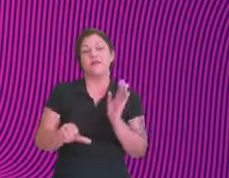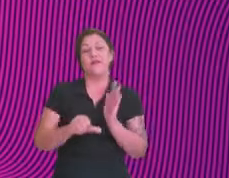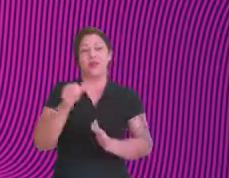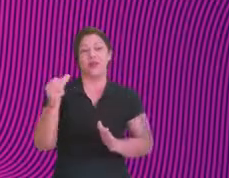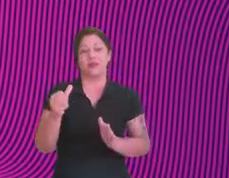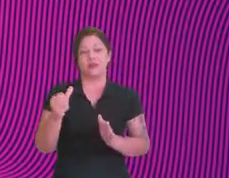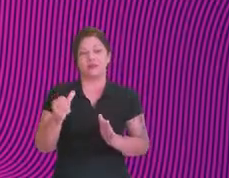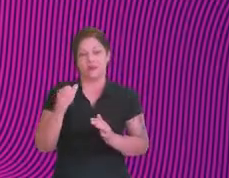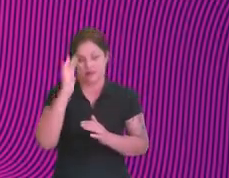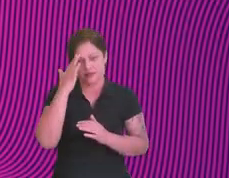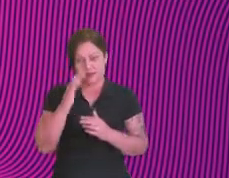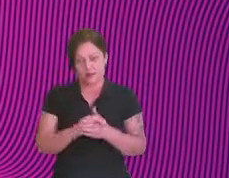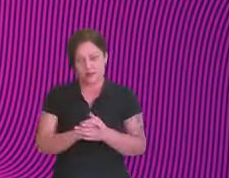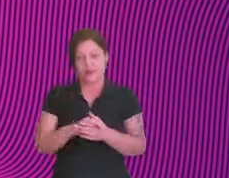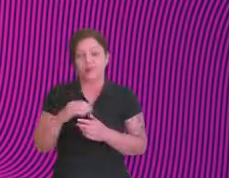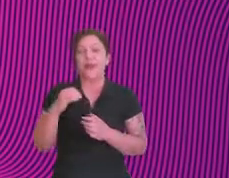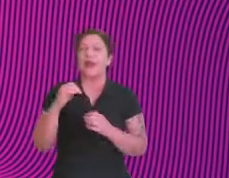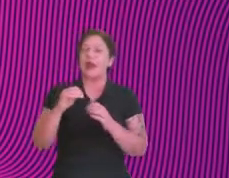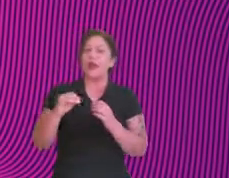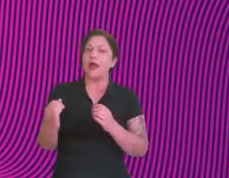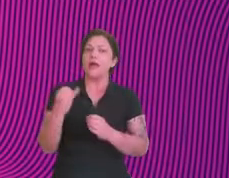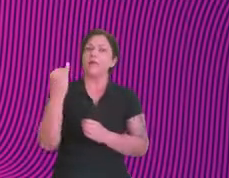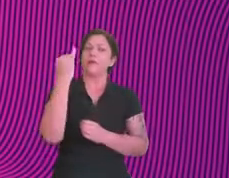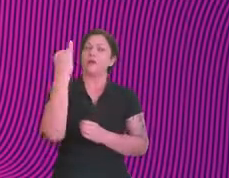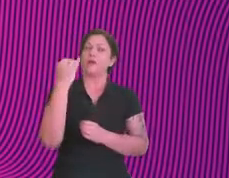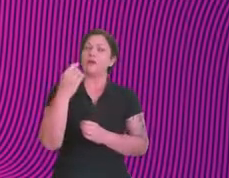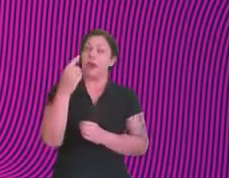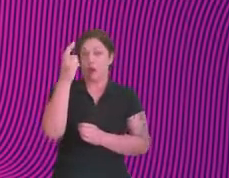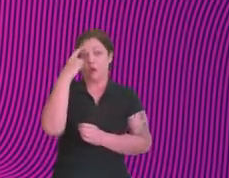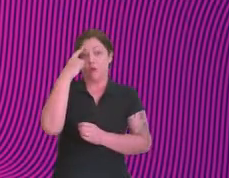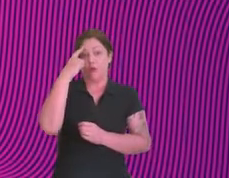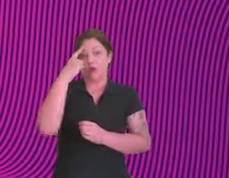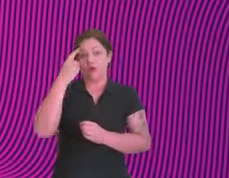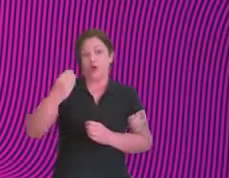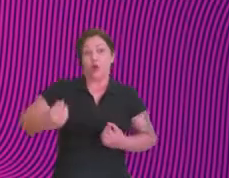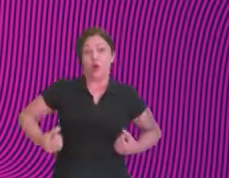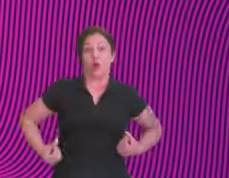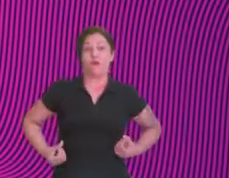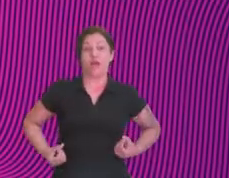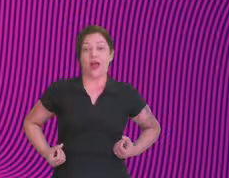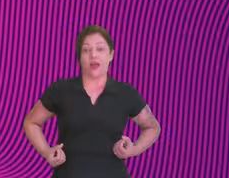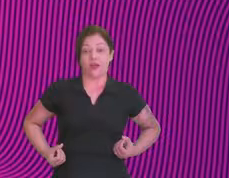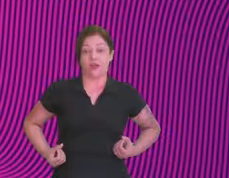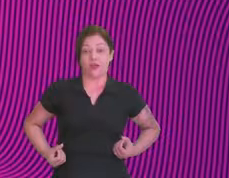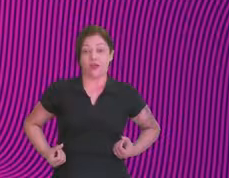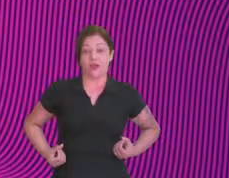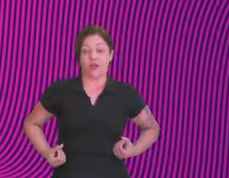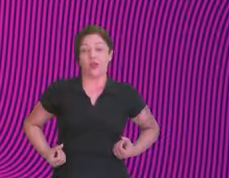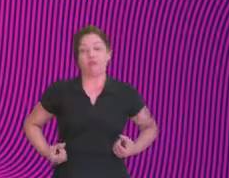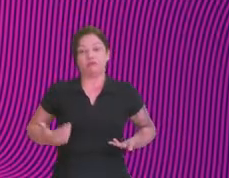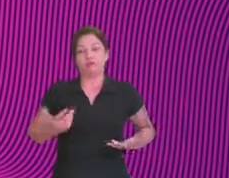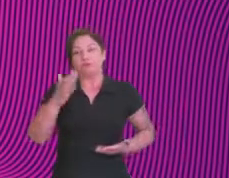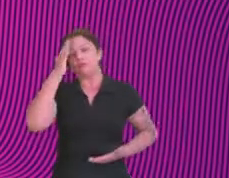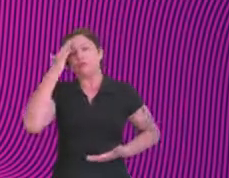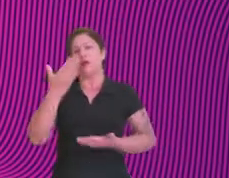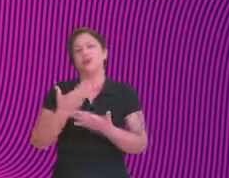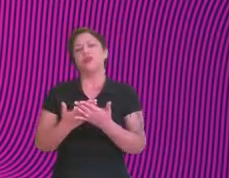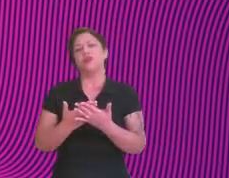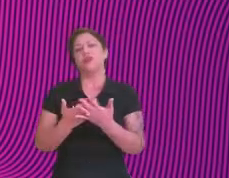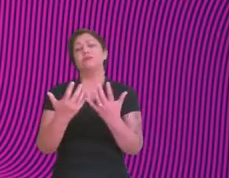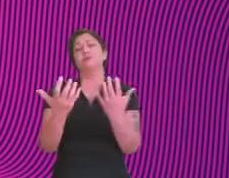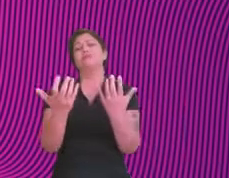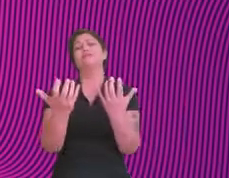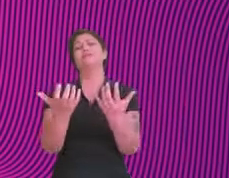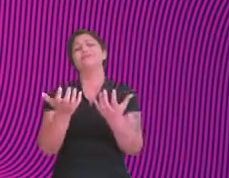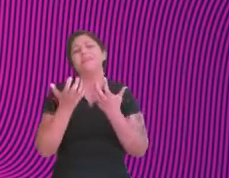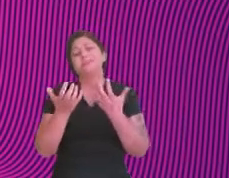faltam, entendeu? Eu acho que é esse cenário para ovário. Os outros a gente acredita muito, eu queria muito que tivesse um trial no cenário da